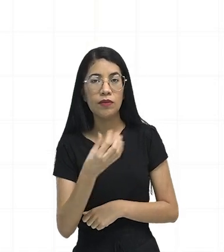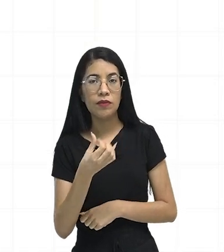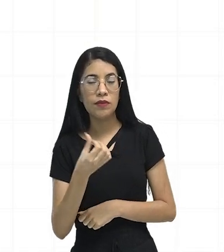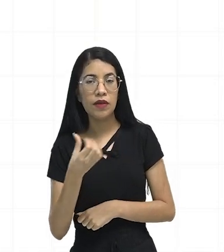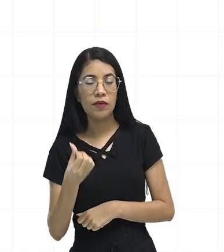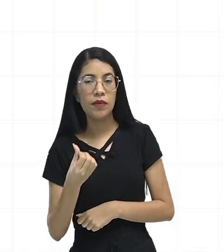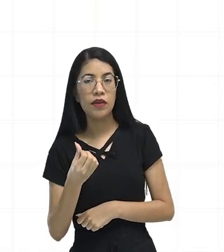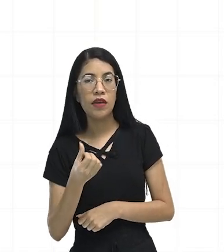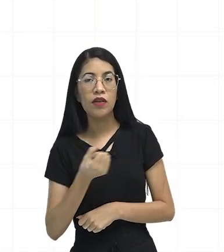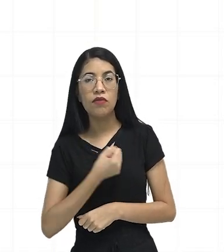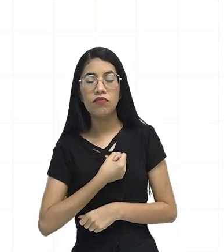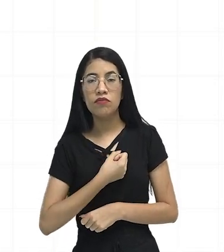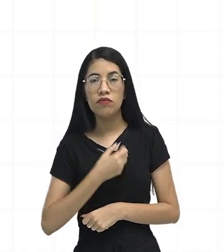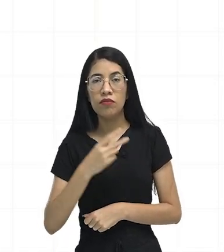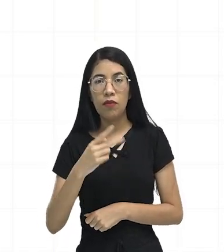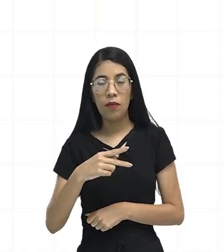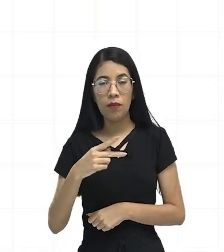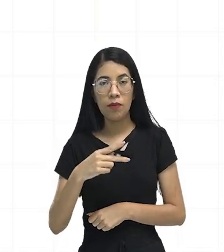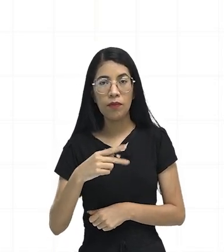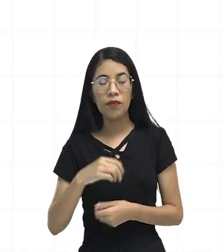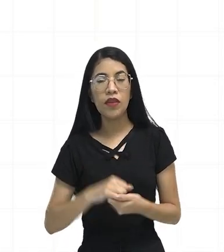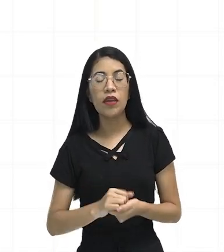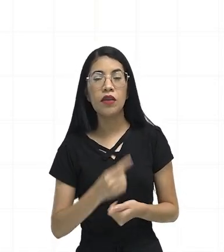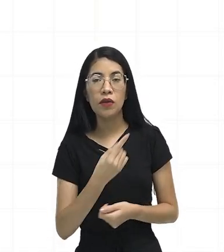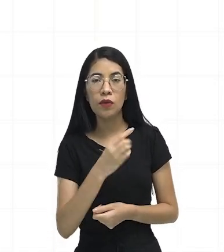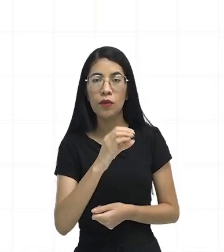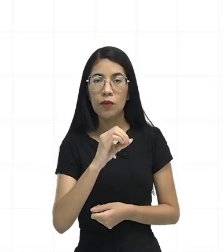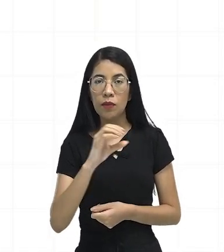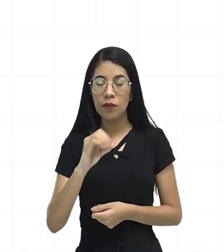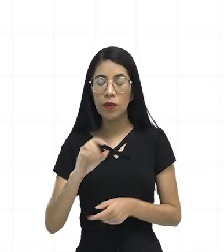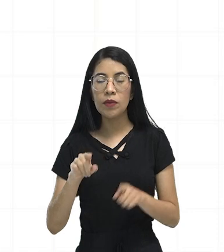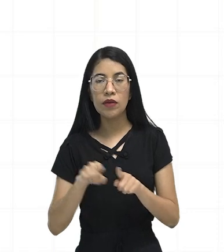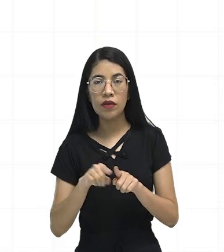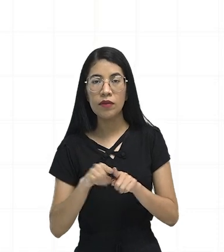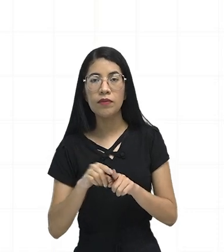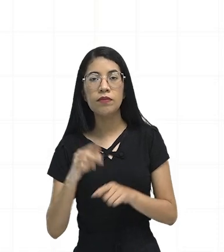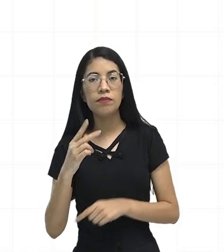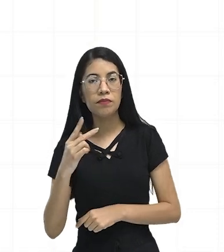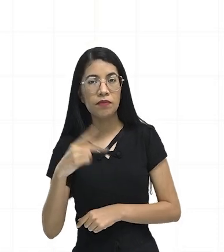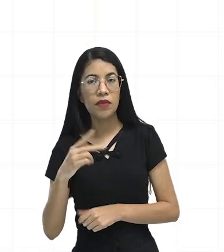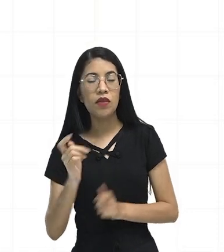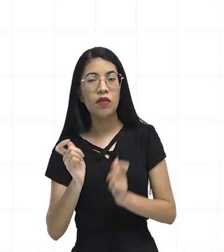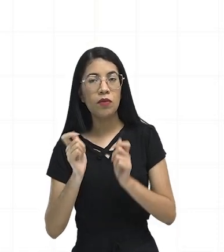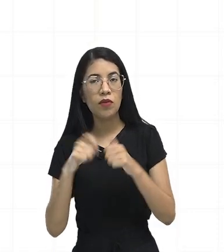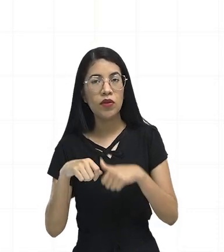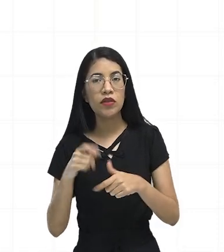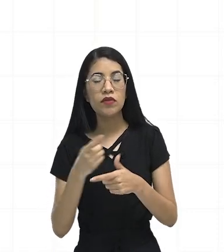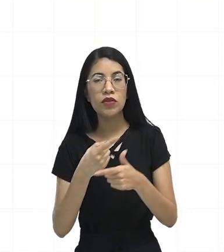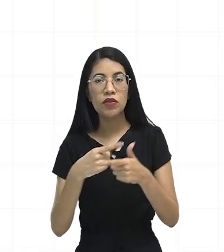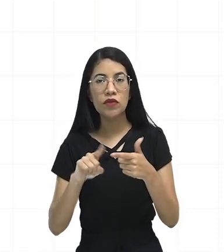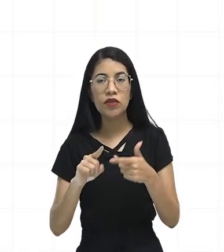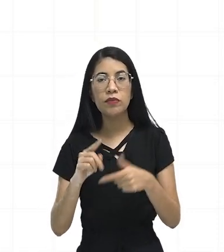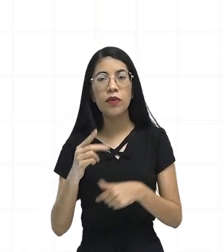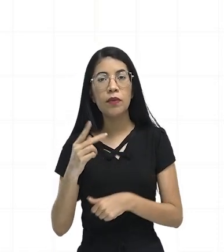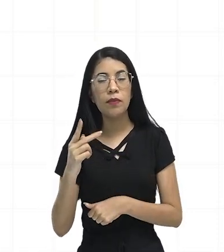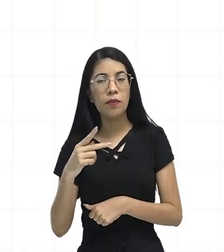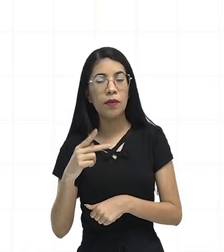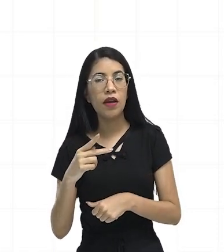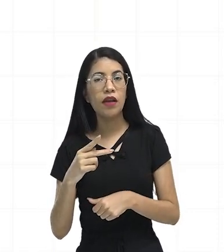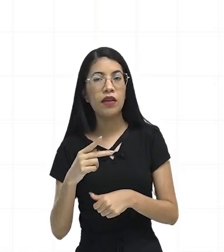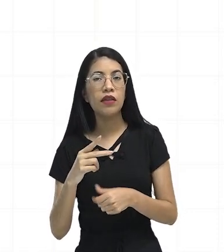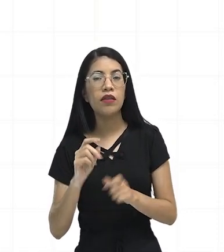8.466 é o número par, e o 1000 também é um número par. Então, eu consigo fazer essa divisão por outro número par, que é o 2.